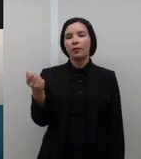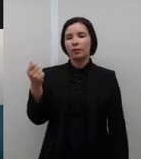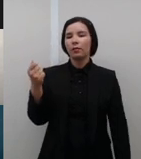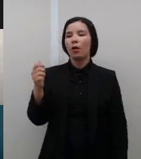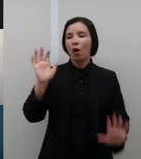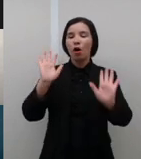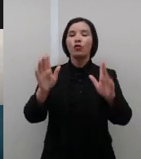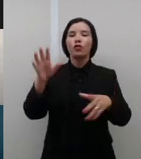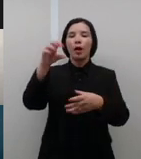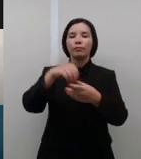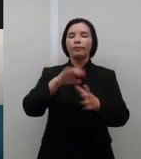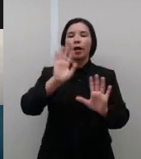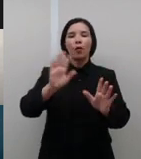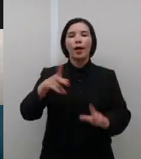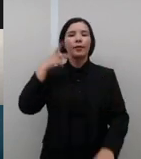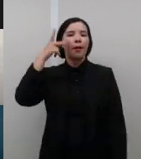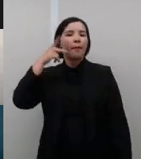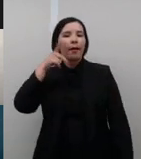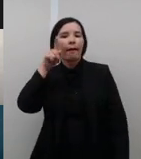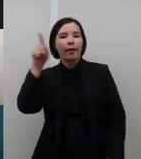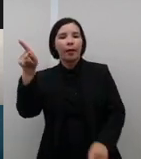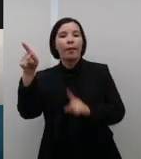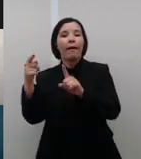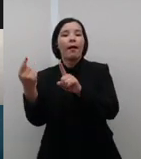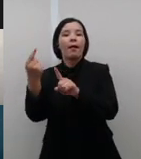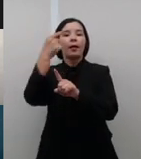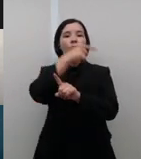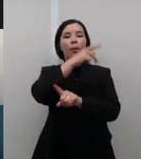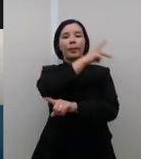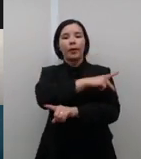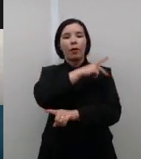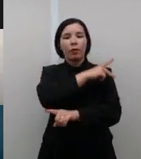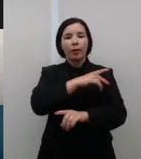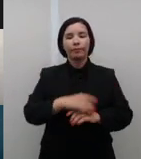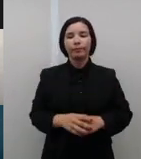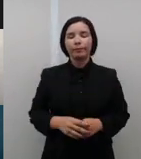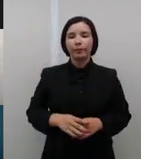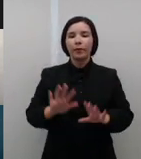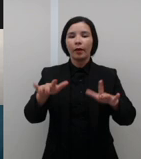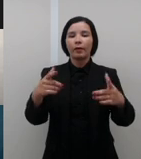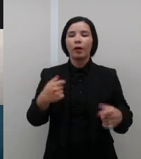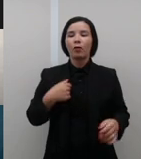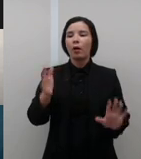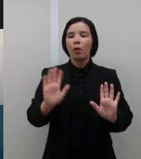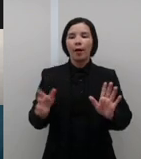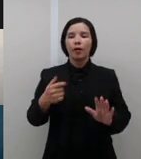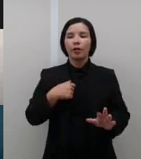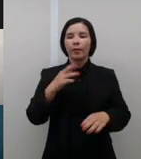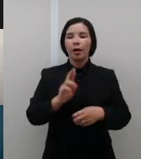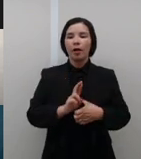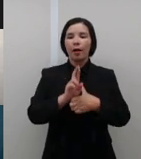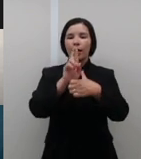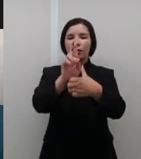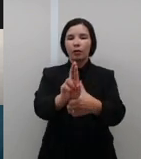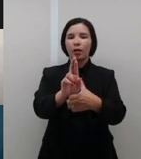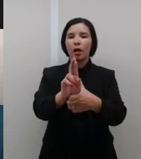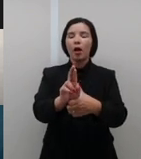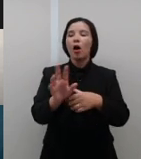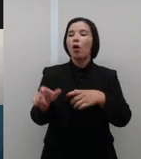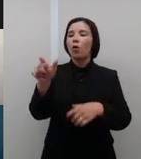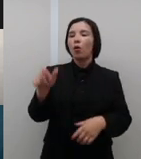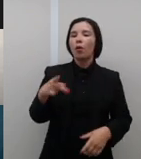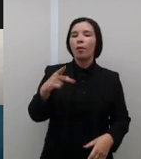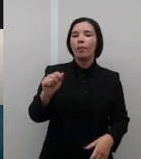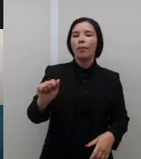Paraíba, era do Piauí, era um julgado da minha relatoria. O ministro Paulo Sérgio ainda não nos brindava com a sua